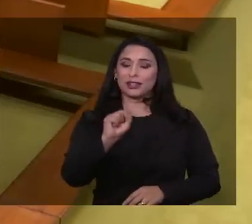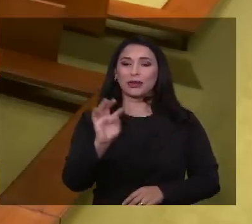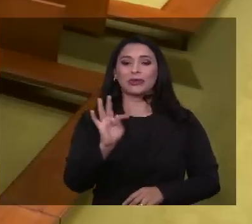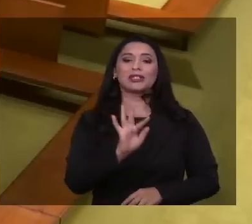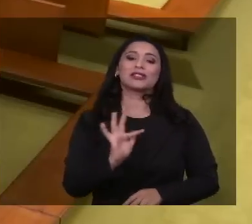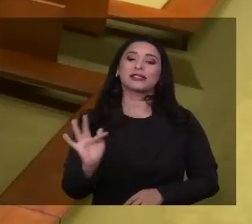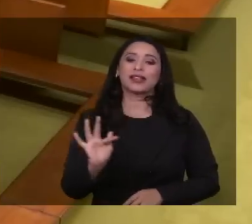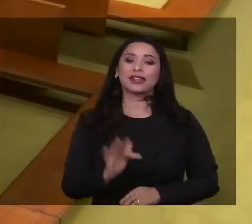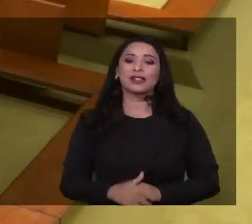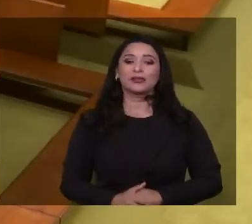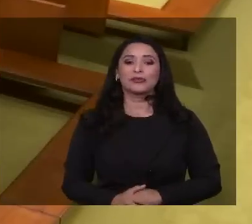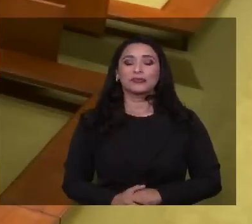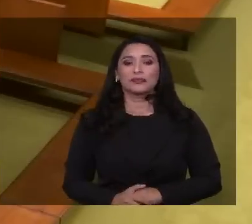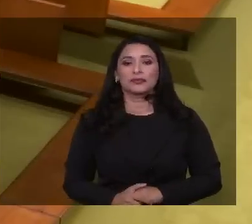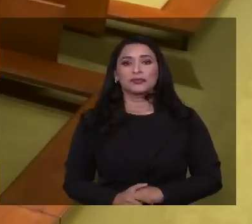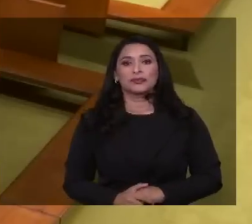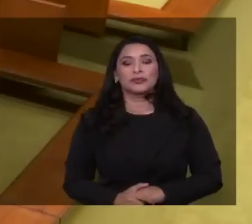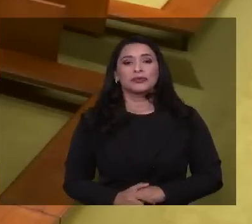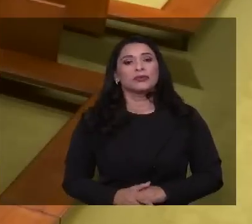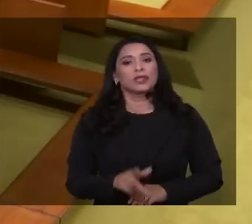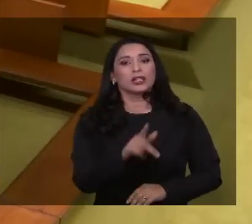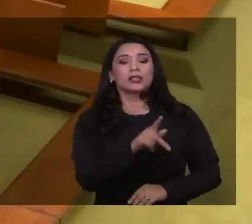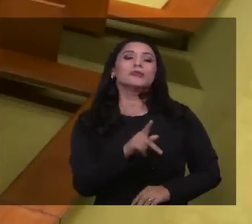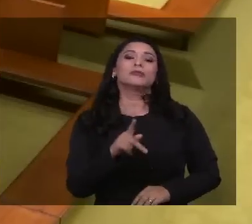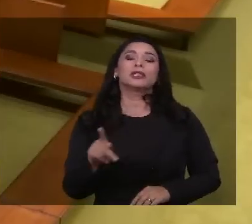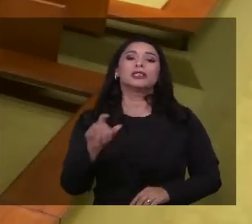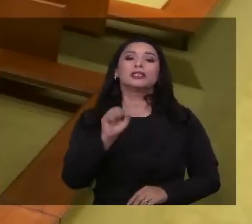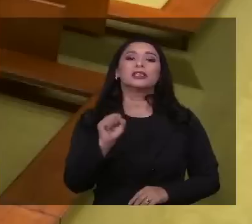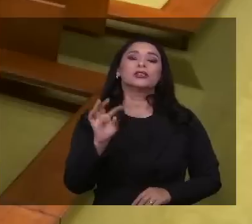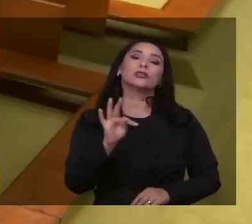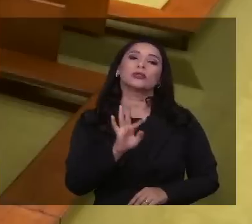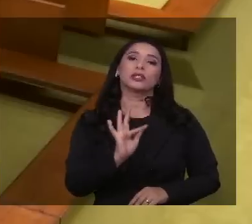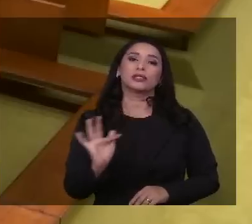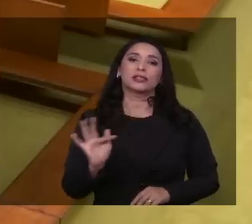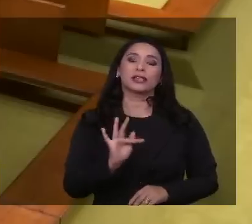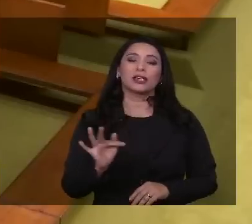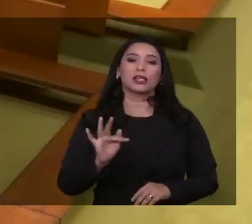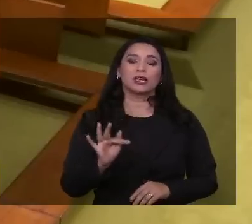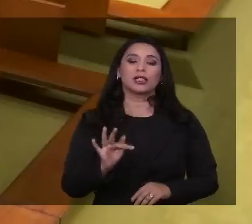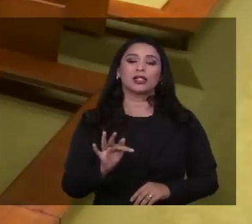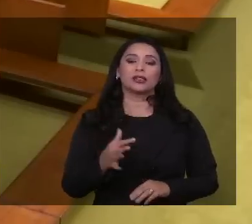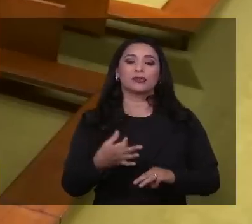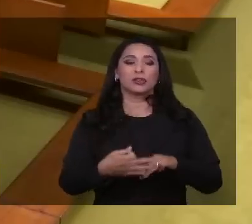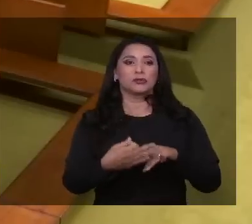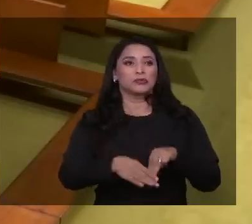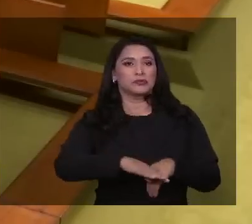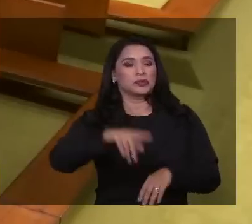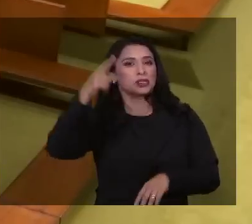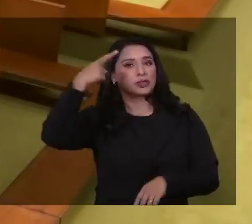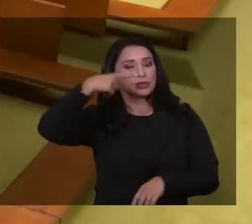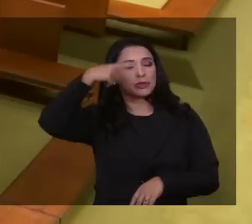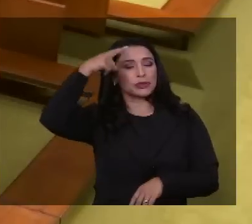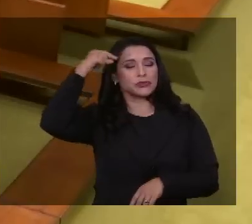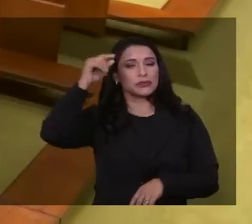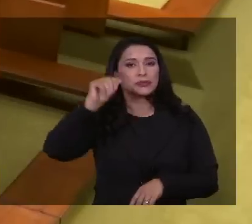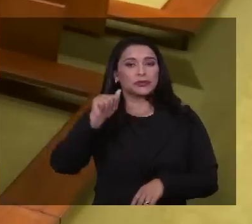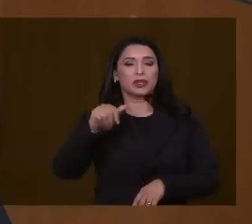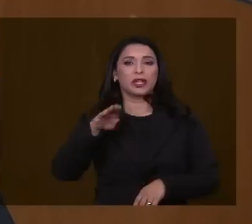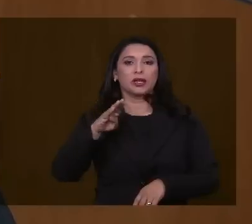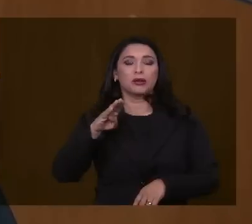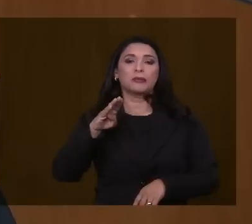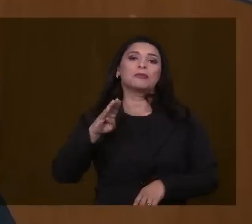Senhor presidente do Supremo Tribunal Federal, Luiz Roberto Barroso, senhor